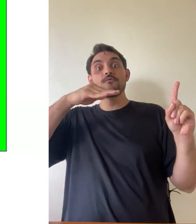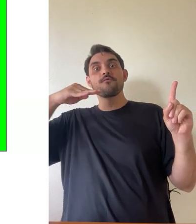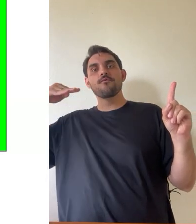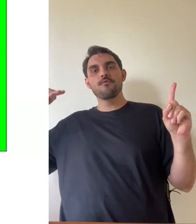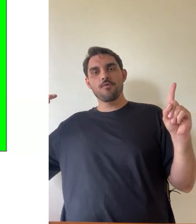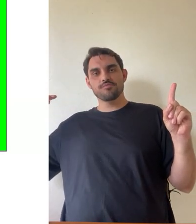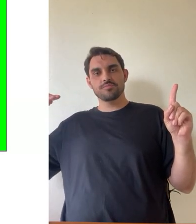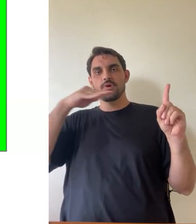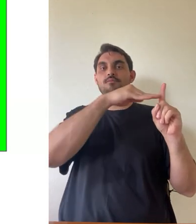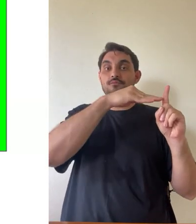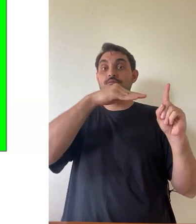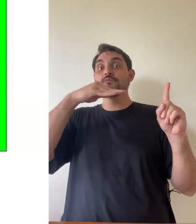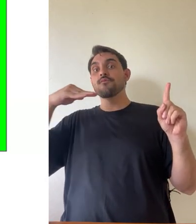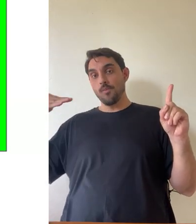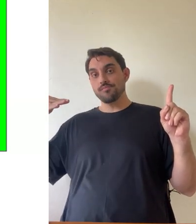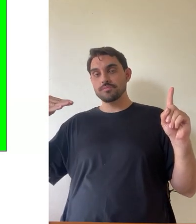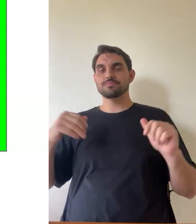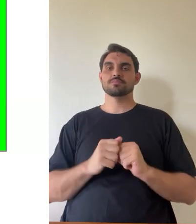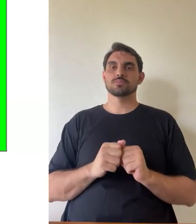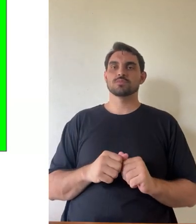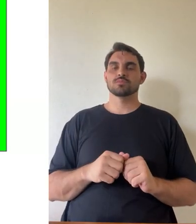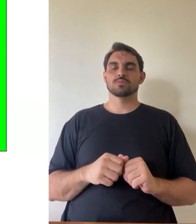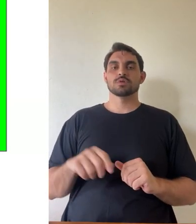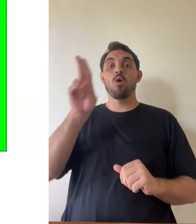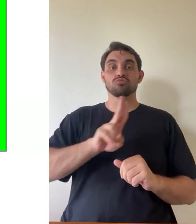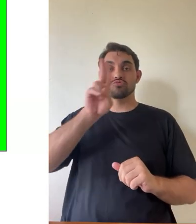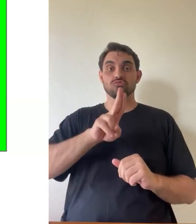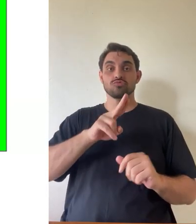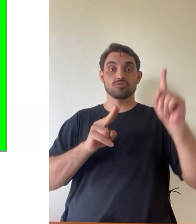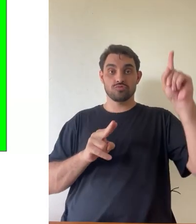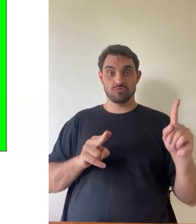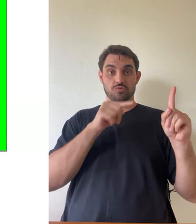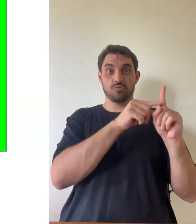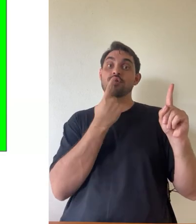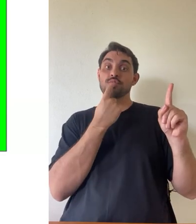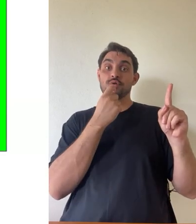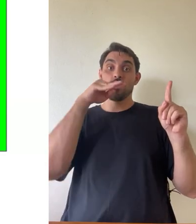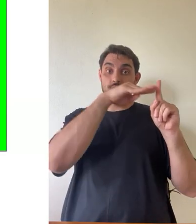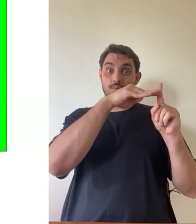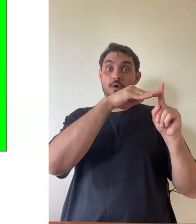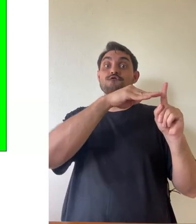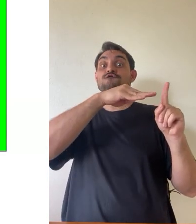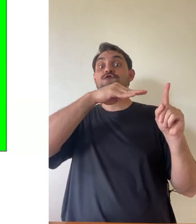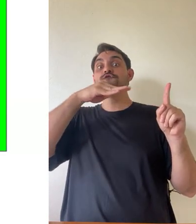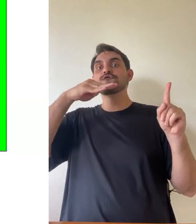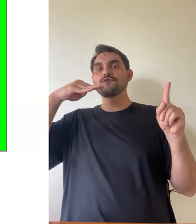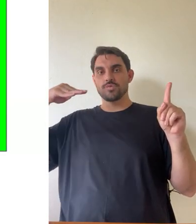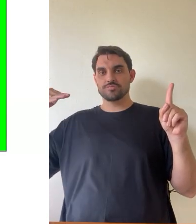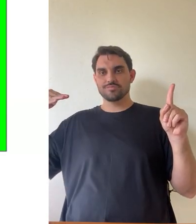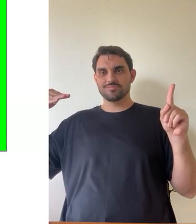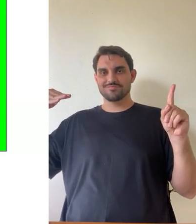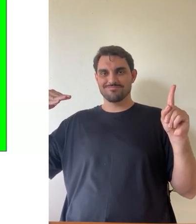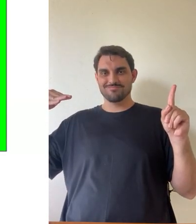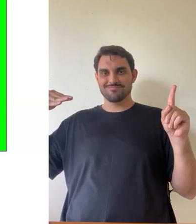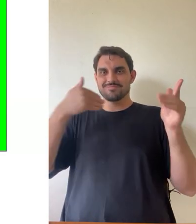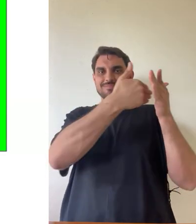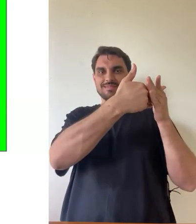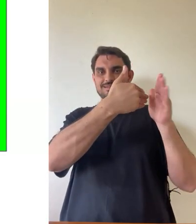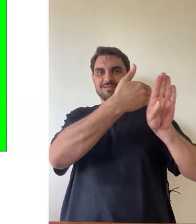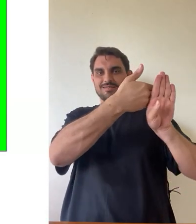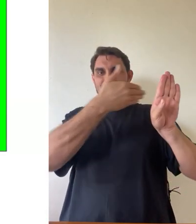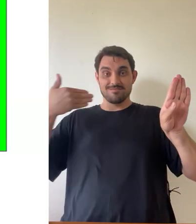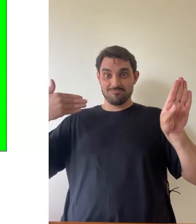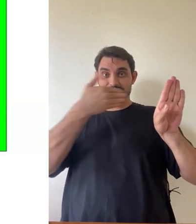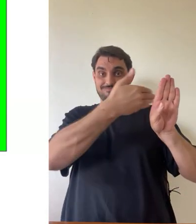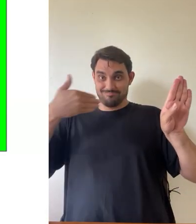como sendo essa barreira dessa marcação vermelha. Então, o corpo vai se afastar desse referencial. Uma